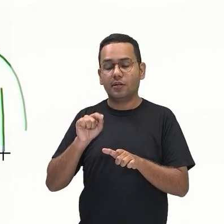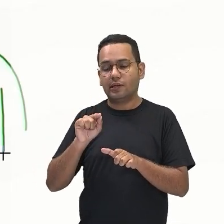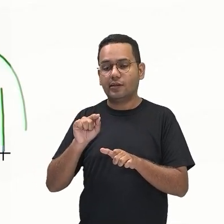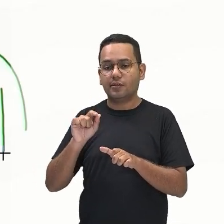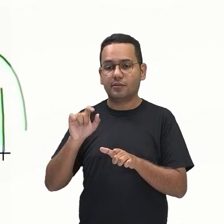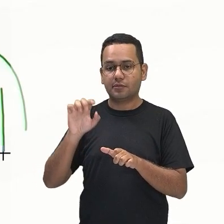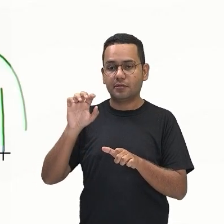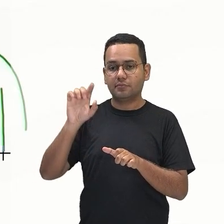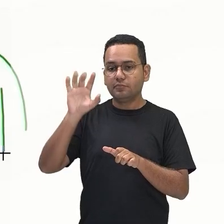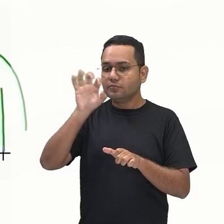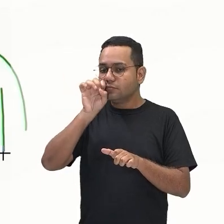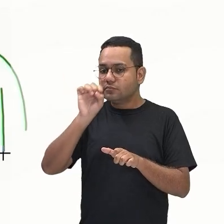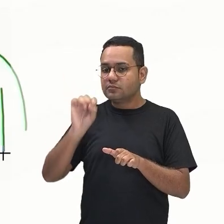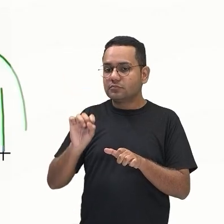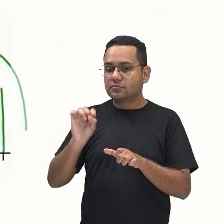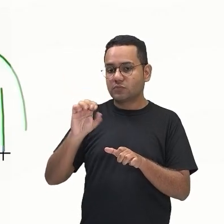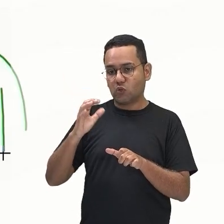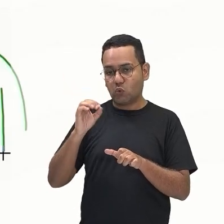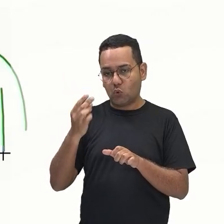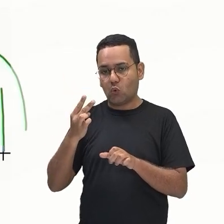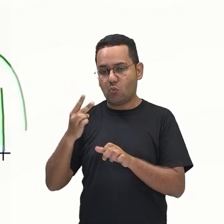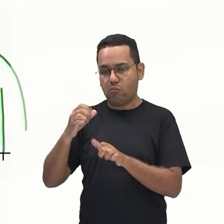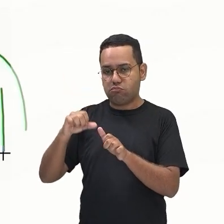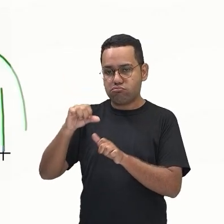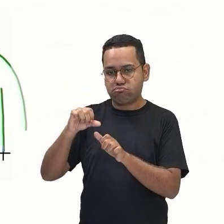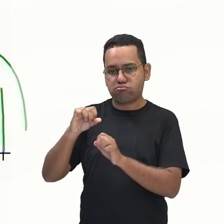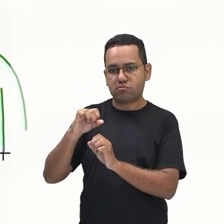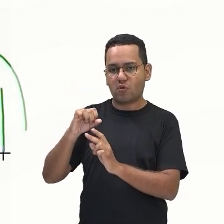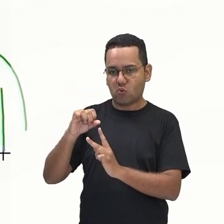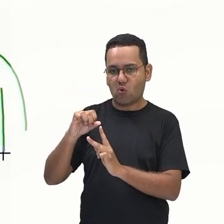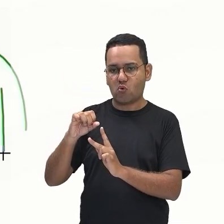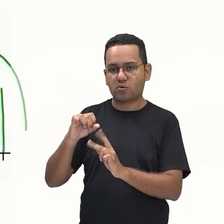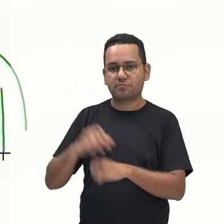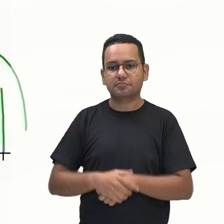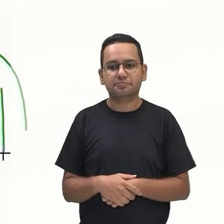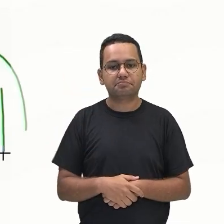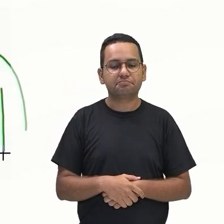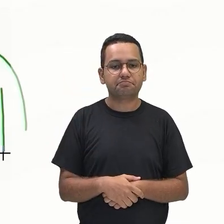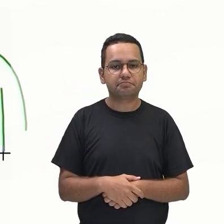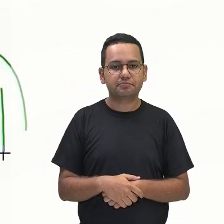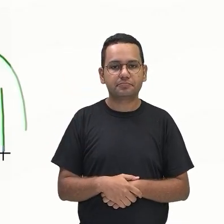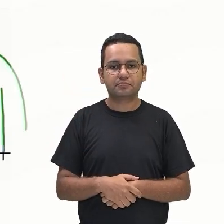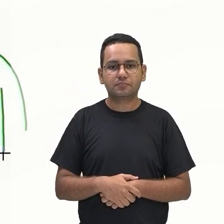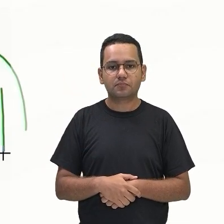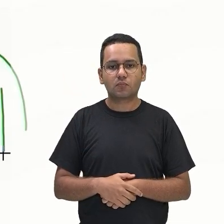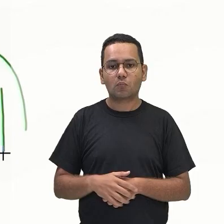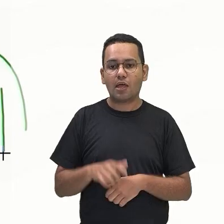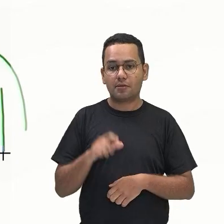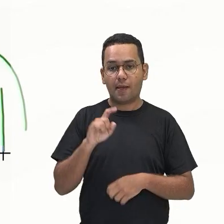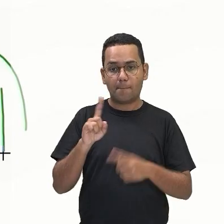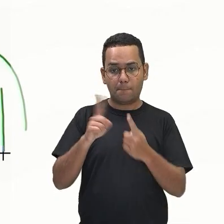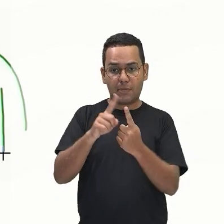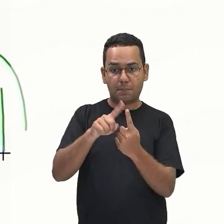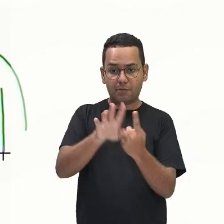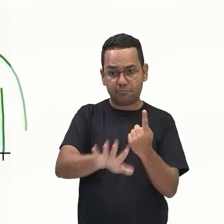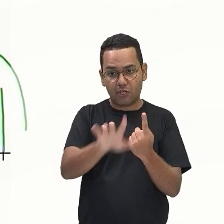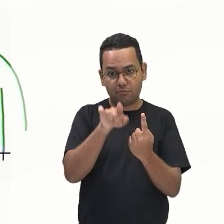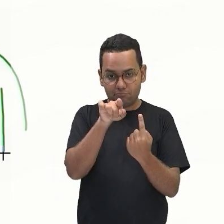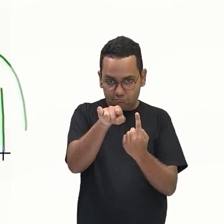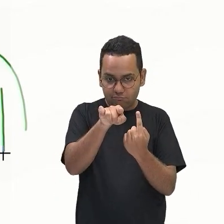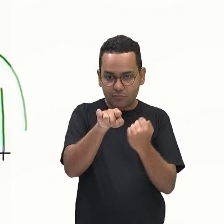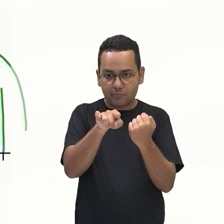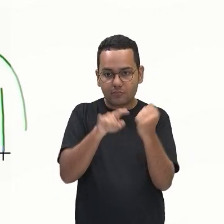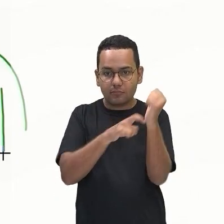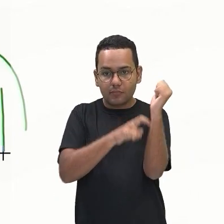as artérias são as de grande calibres, por onde carregam sangue rico em oxigênio. As veias